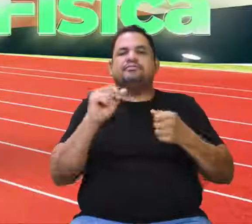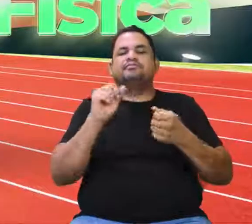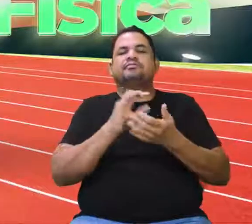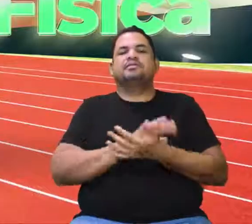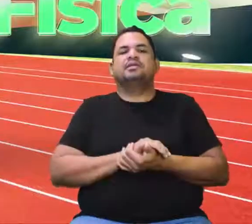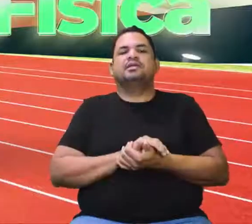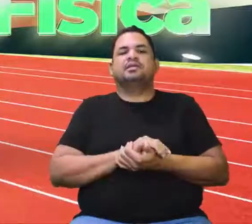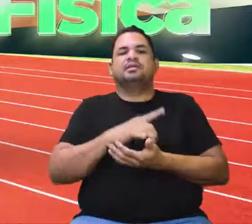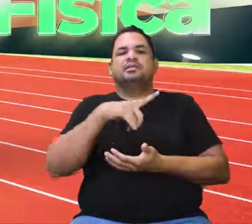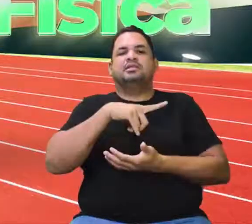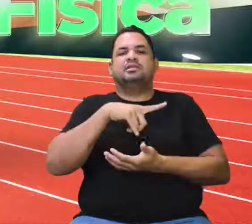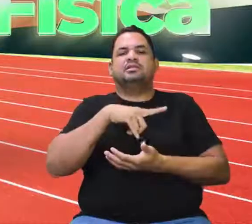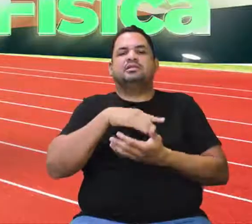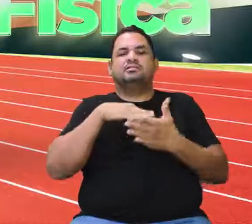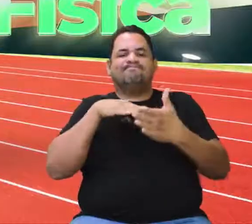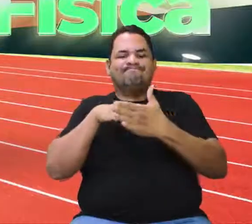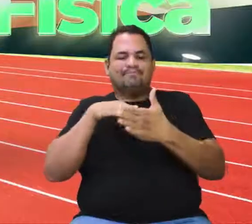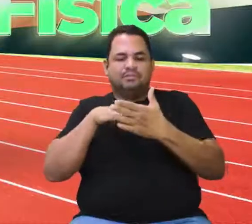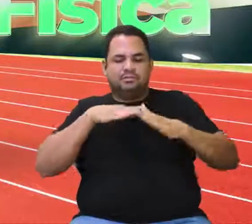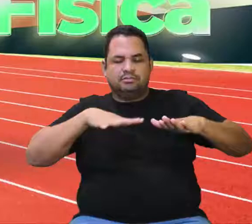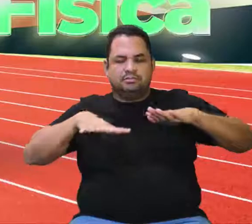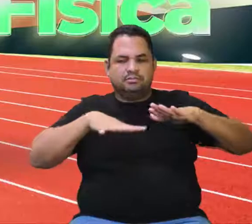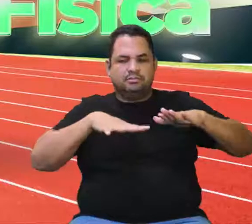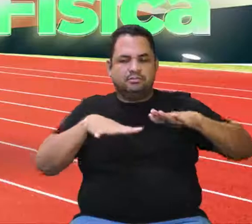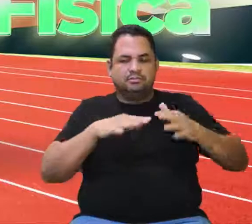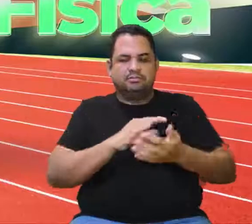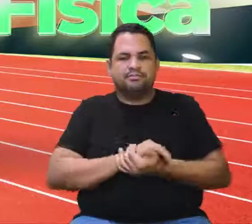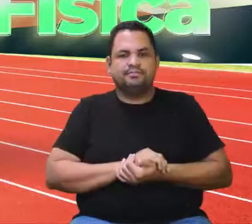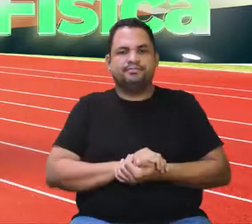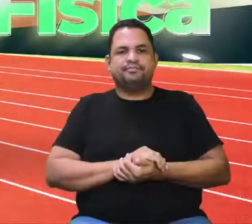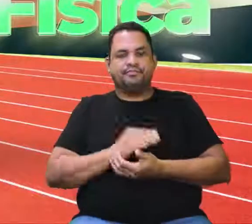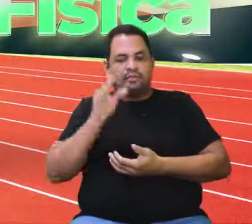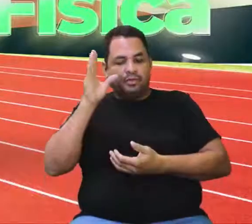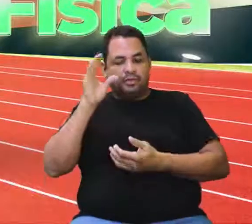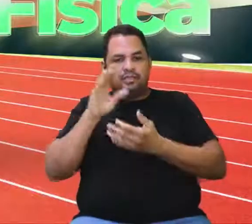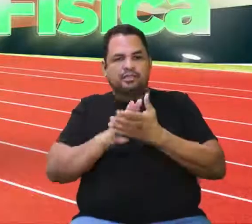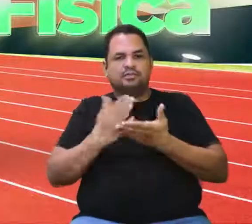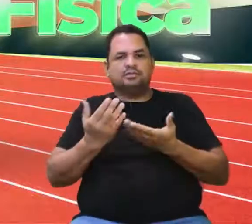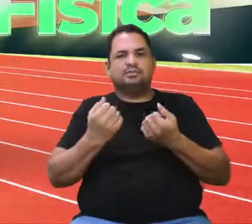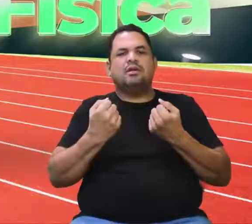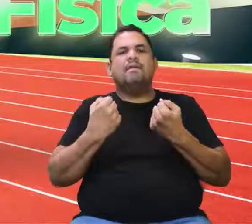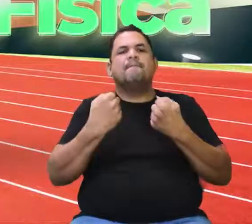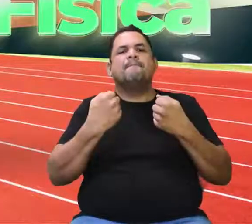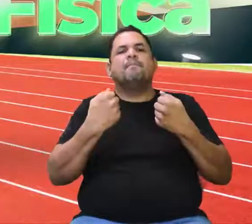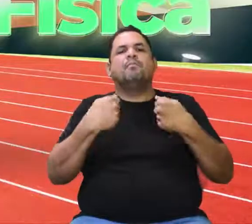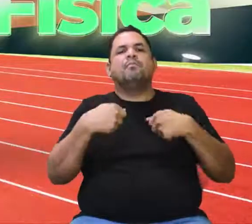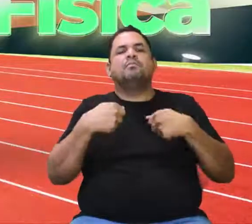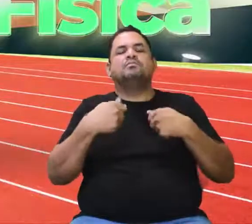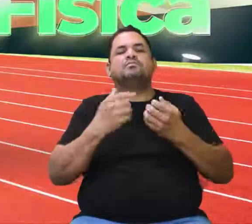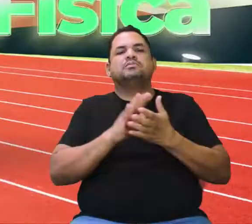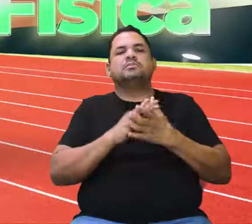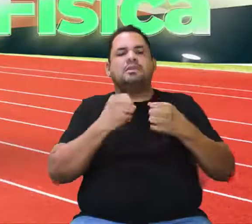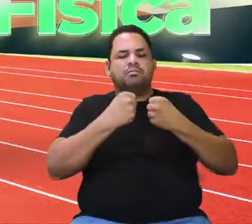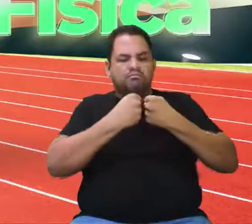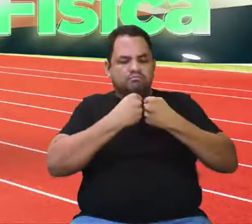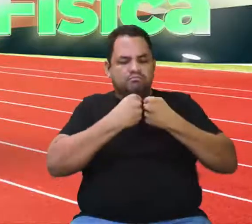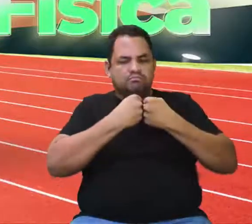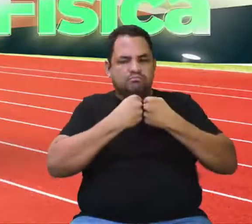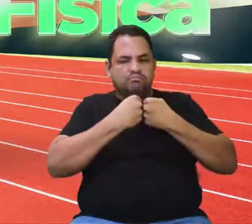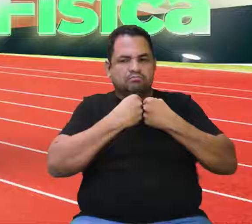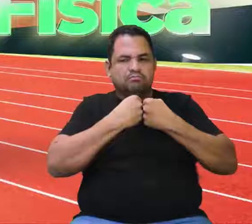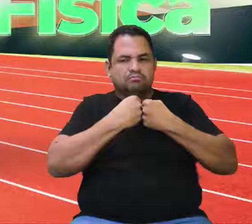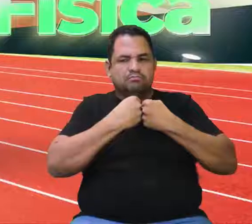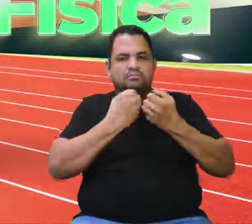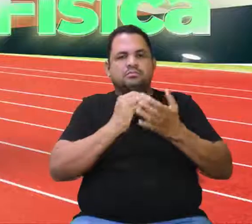faz com que ele tenha limitação de movimento. É interessante, prof, que ele pode imaginar aqui os dois punhos cerrados, né?